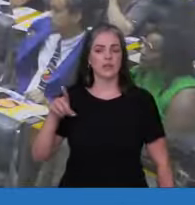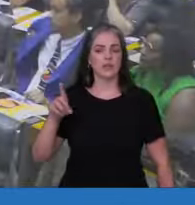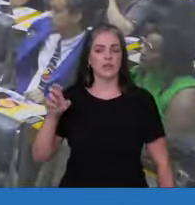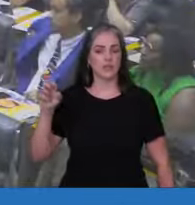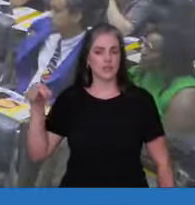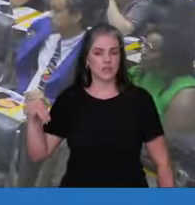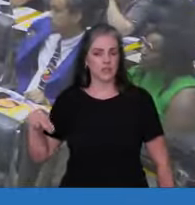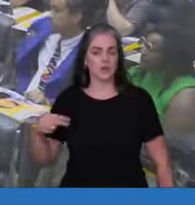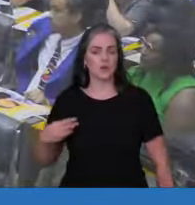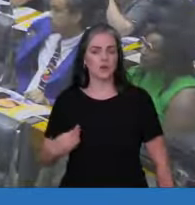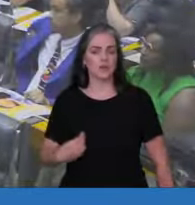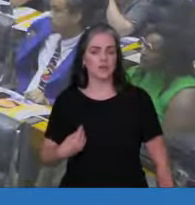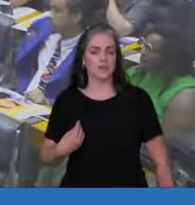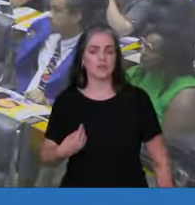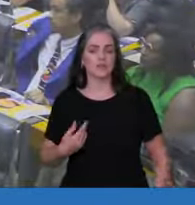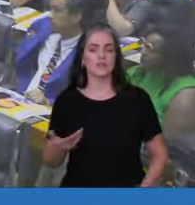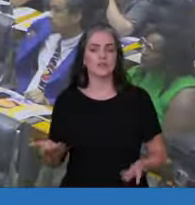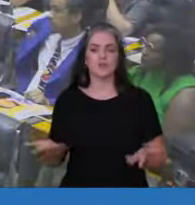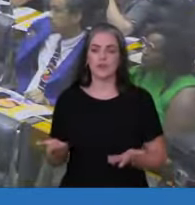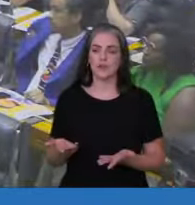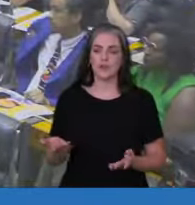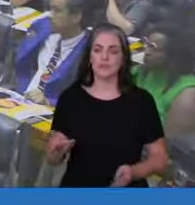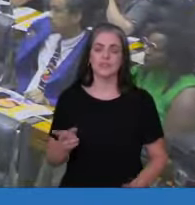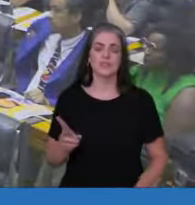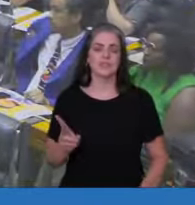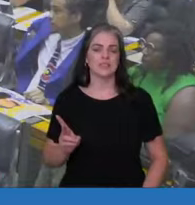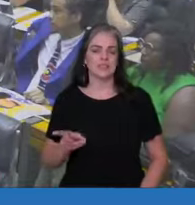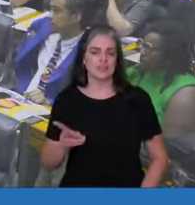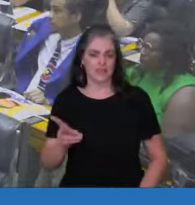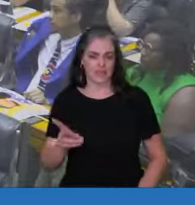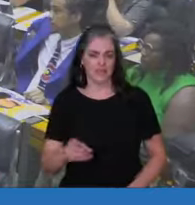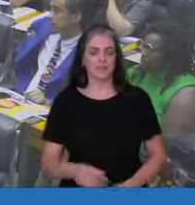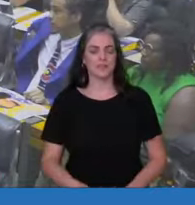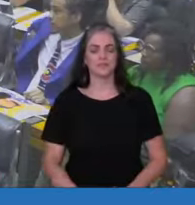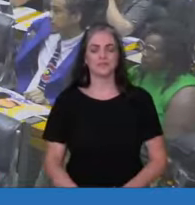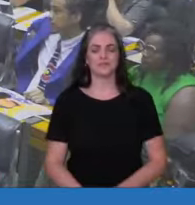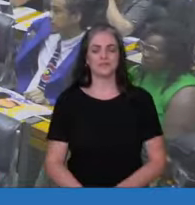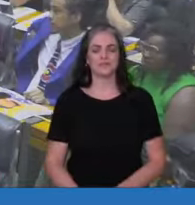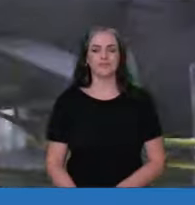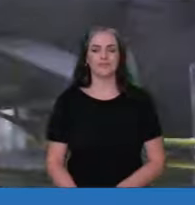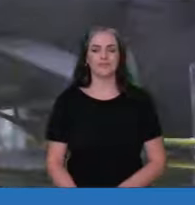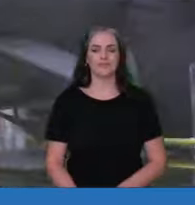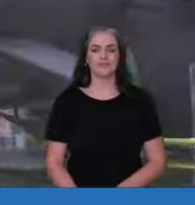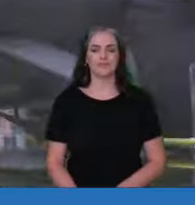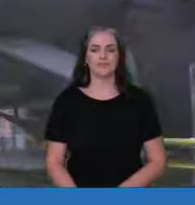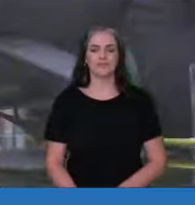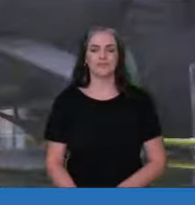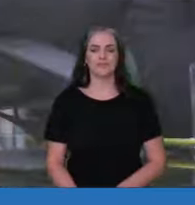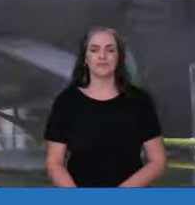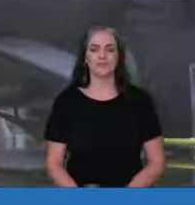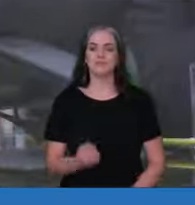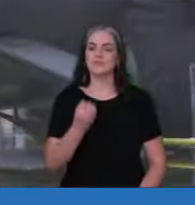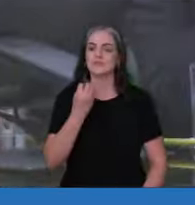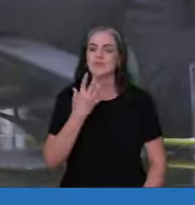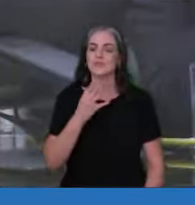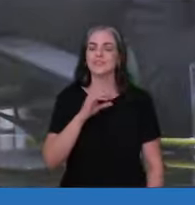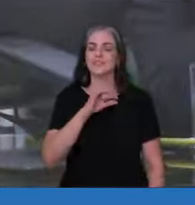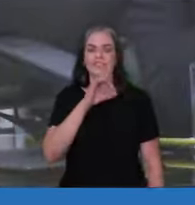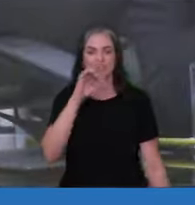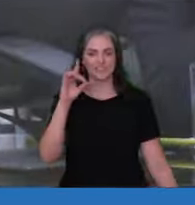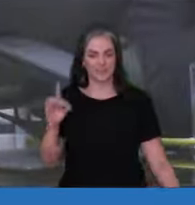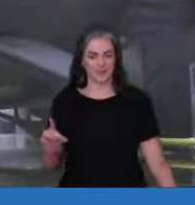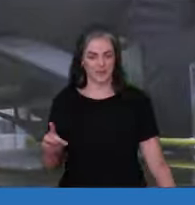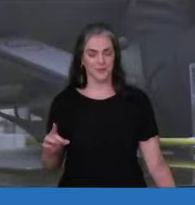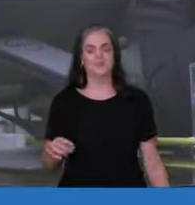hoje. E sempre. Obrigada. Gente, bom dia. A gente vai daqui a